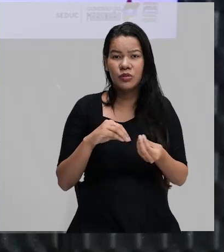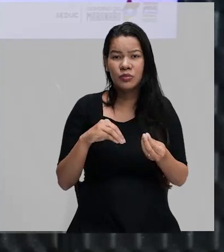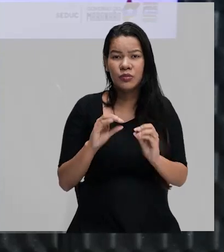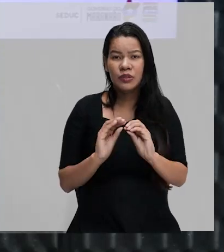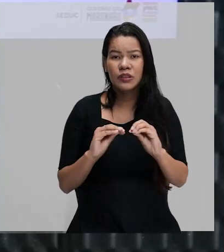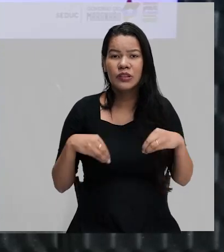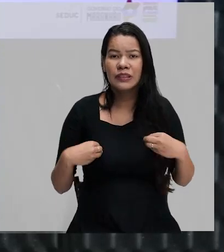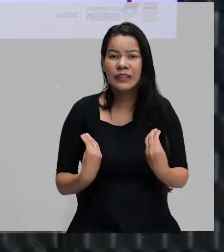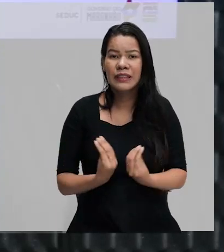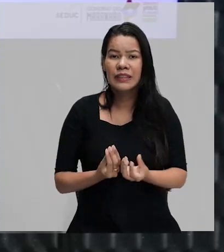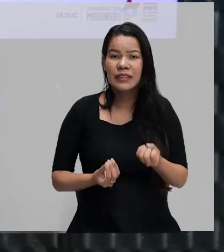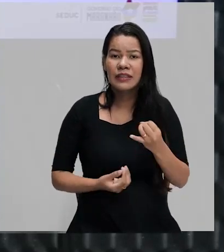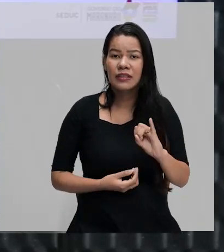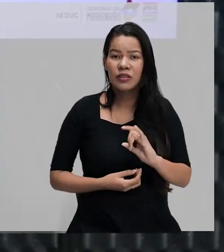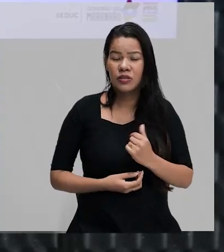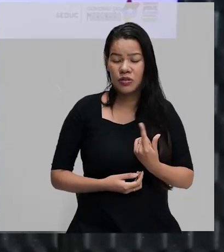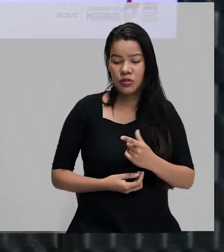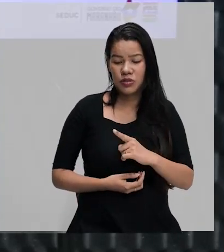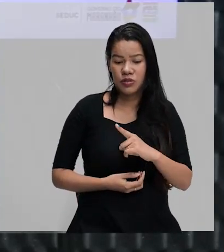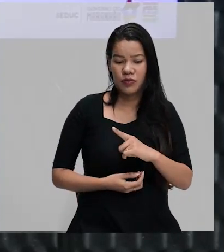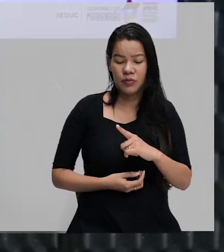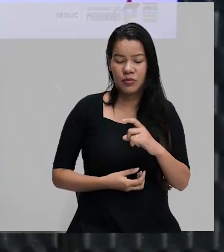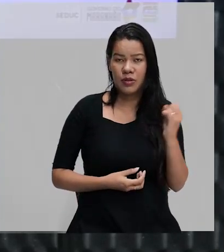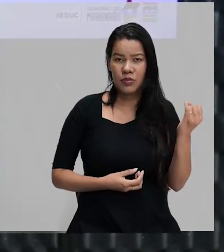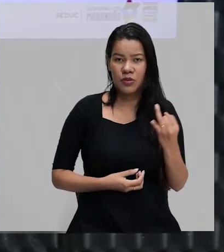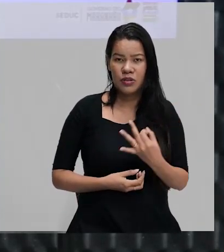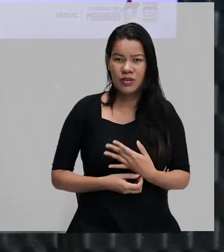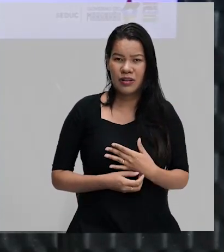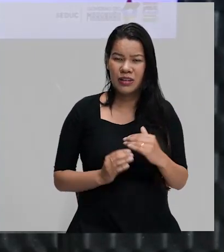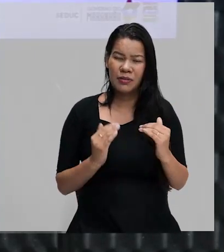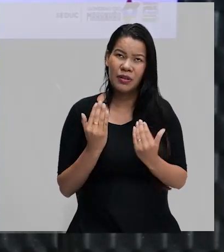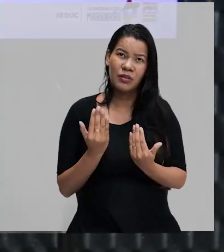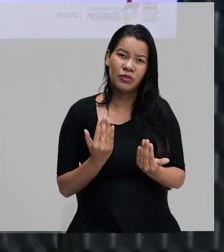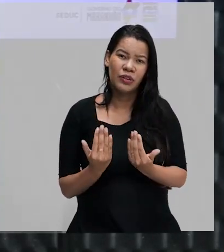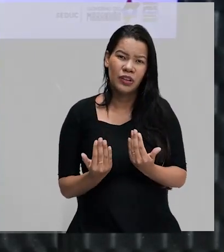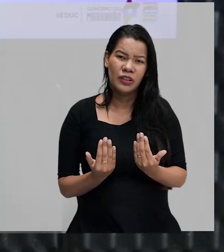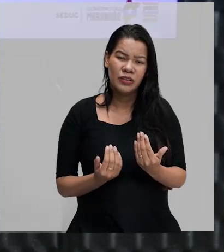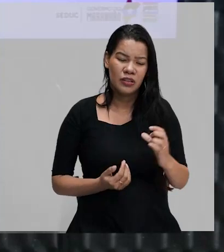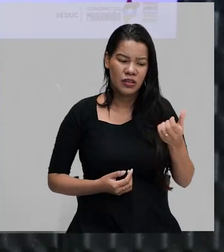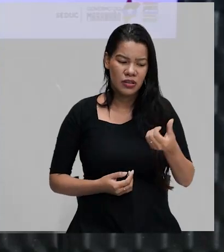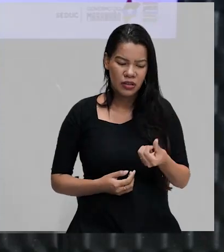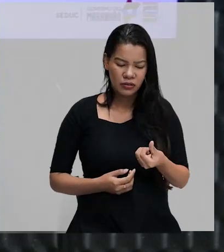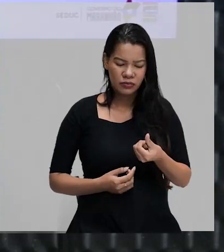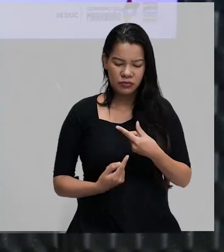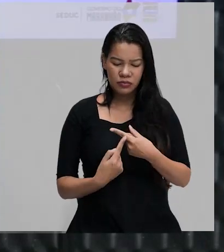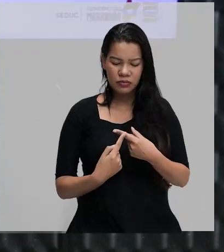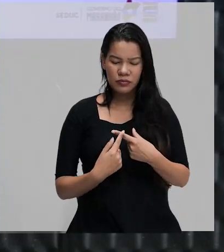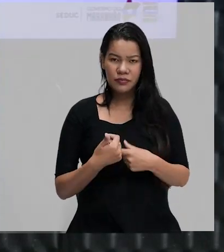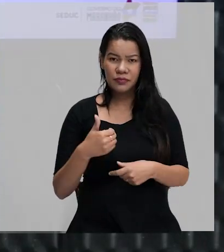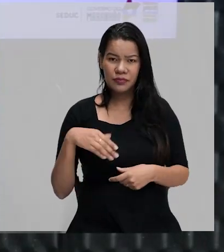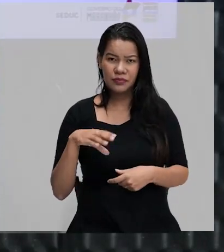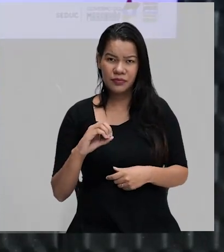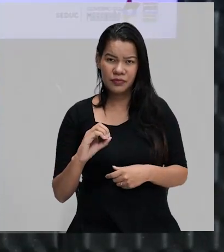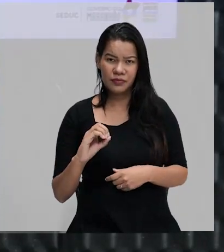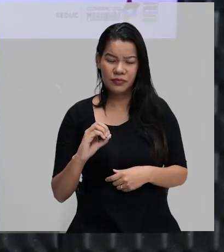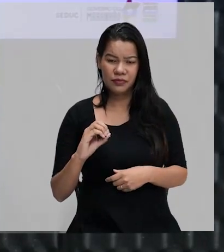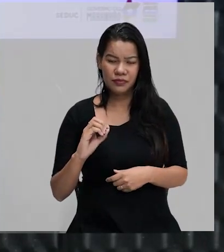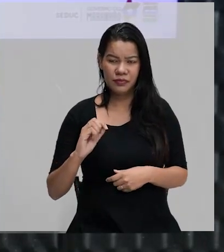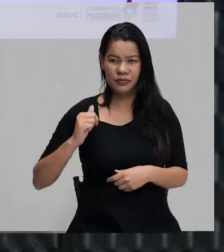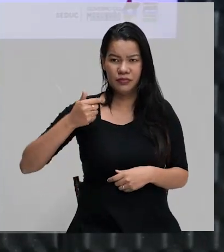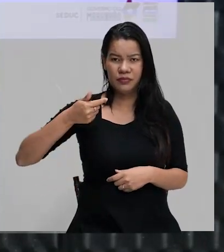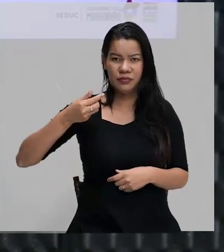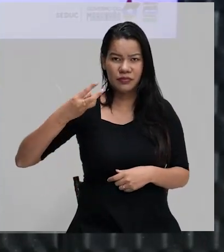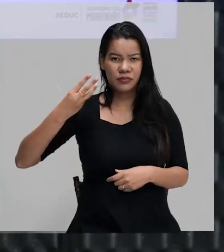Se tivermos uma quantidade equivalente a 6 vezes 10 elevado a 23,